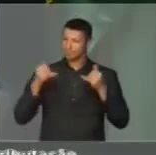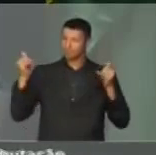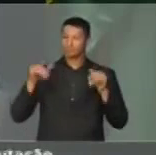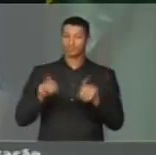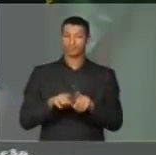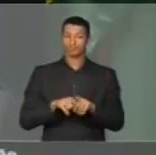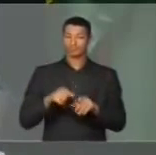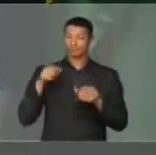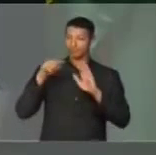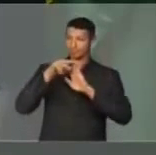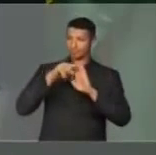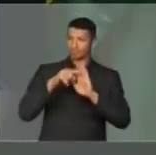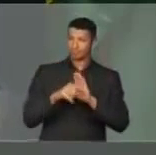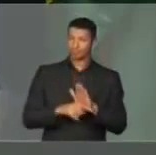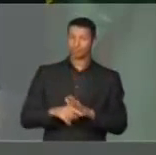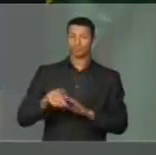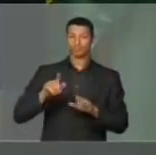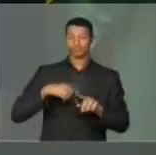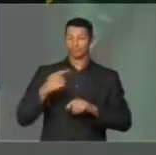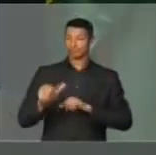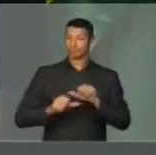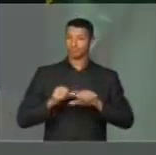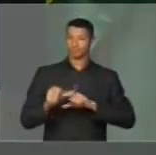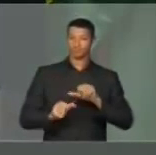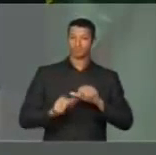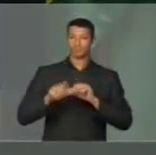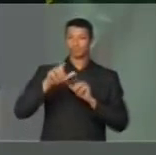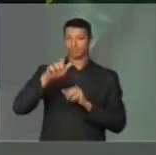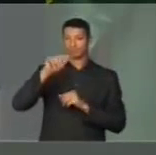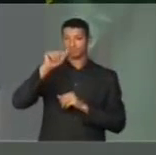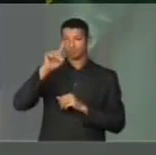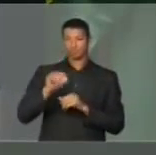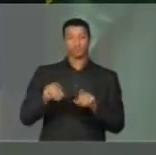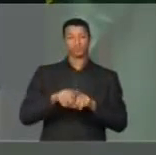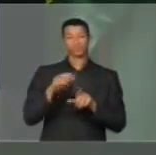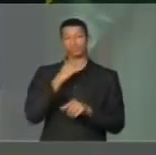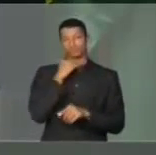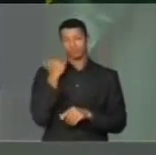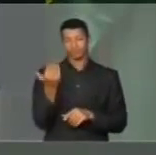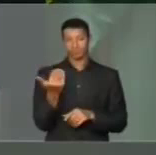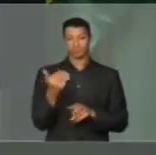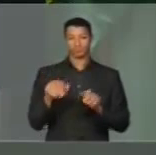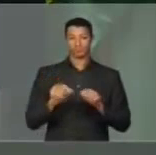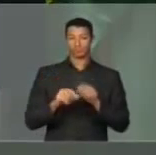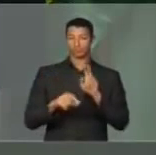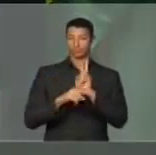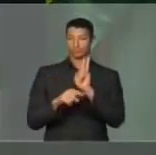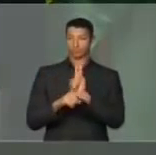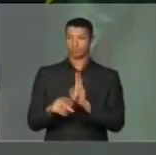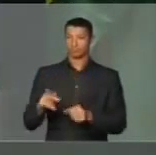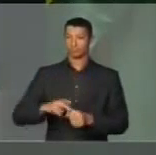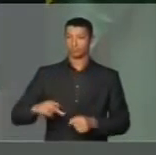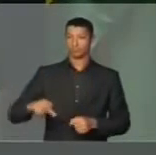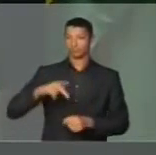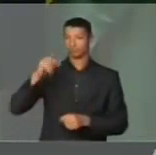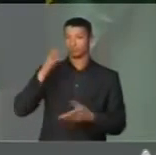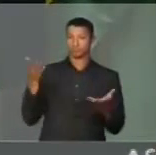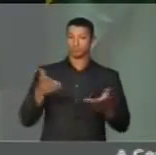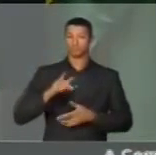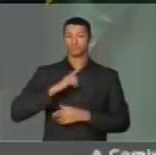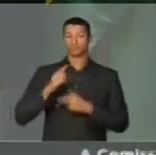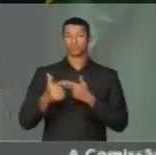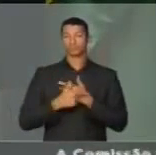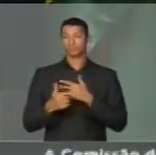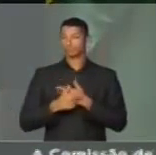né, de pesquisa, que foi um dos motivos do legado, inclusive, da sua morte, foi a defesa da Petrobras, hoje que ela tem um